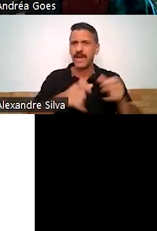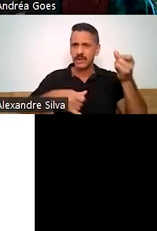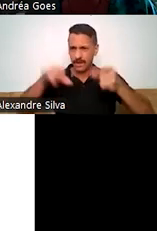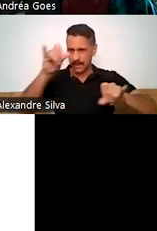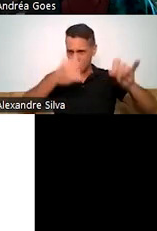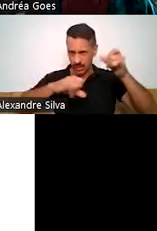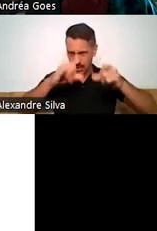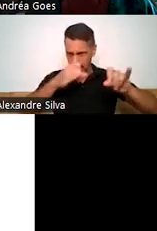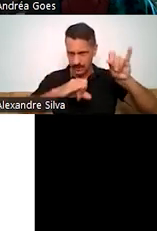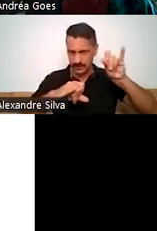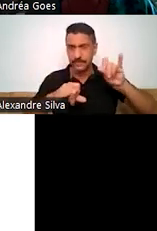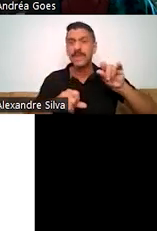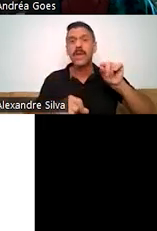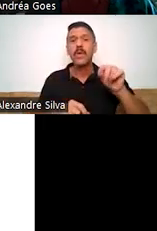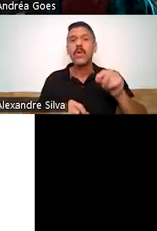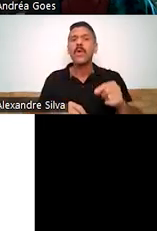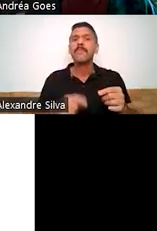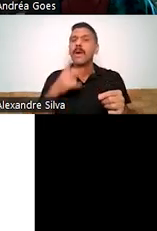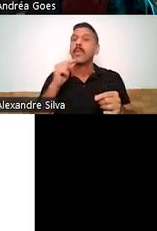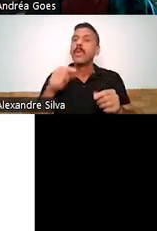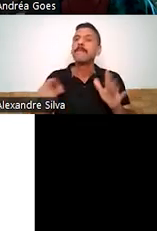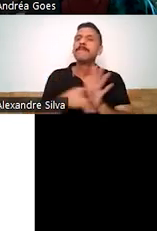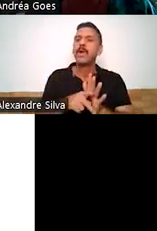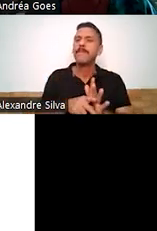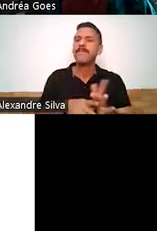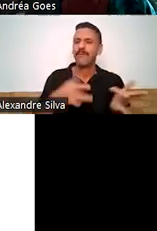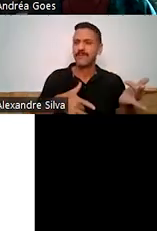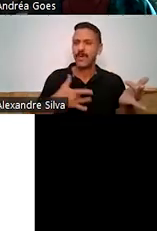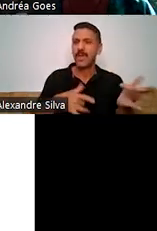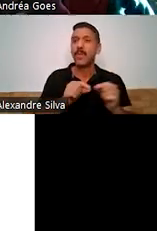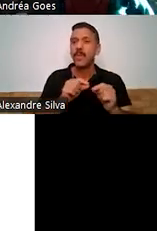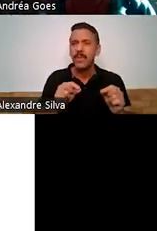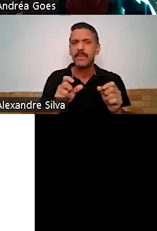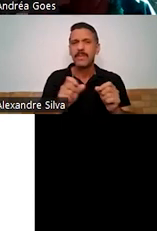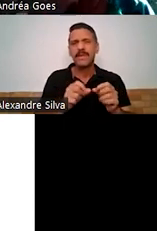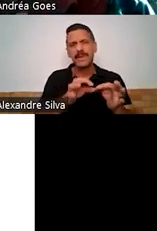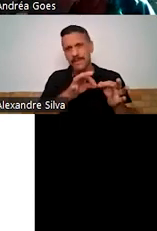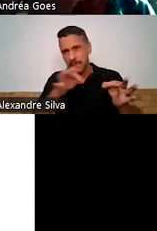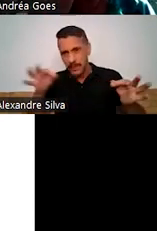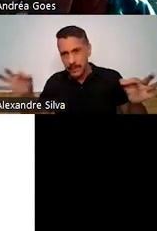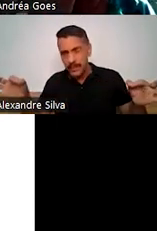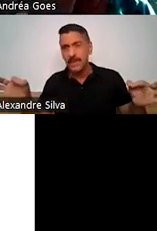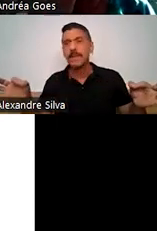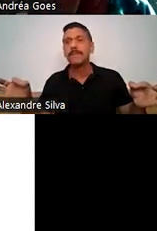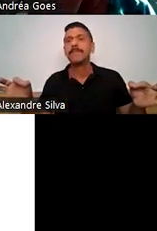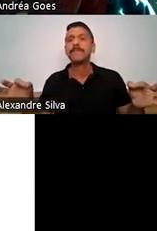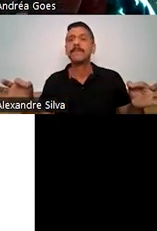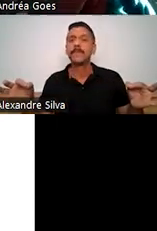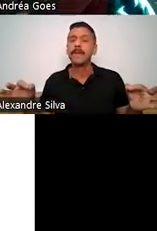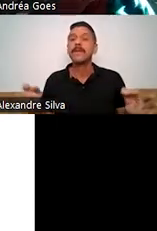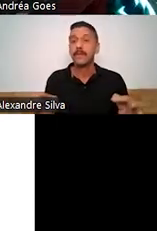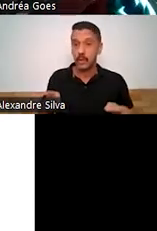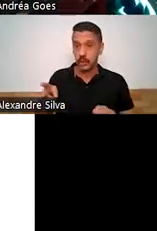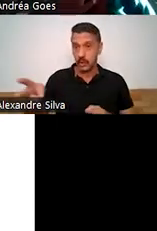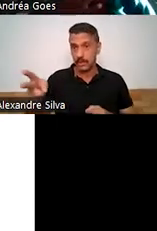mesmo com cordas de violão para fazer passar a voltagem. Então, a gente coloca na tomada,